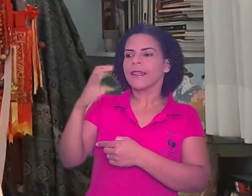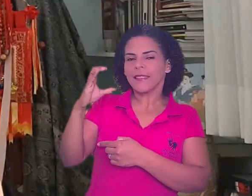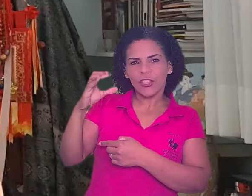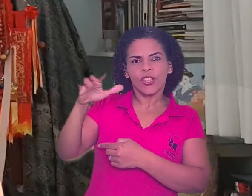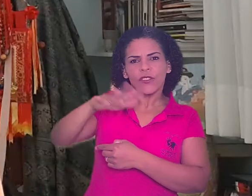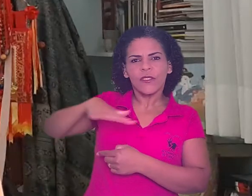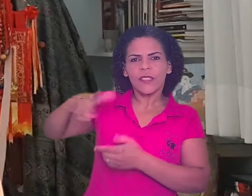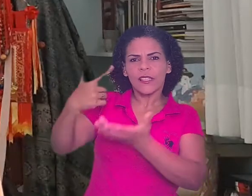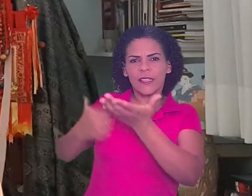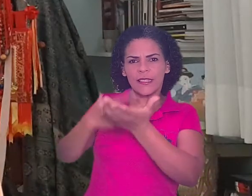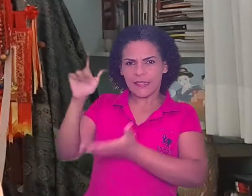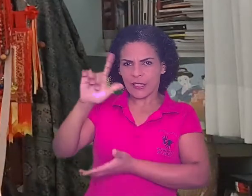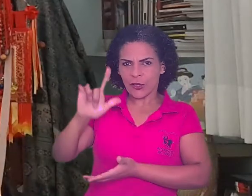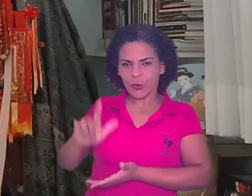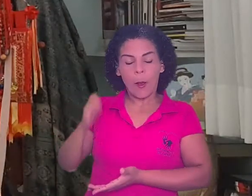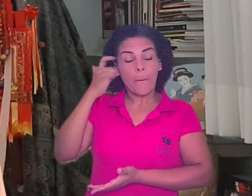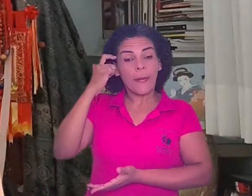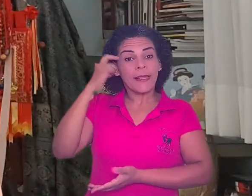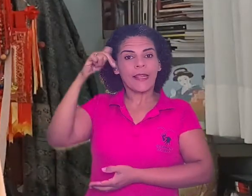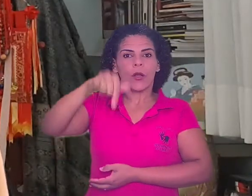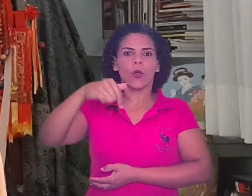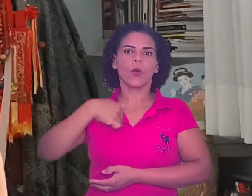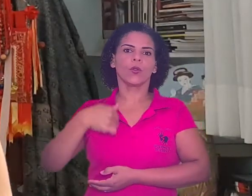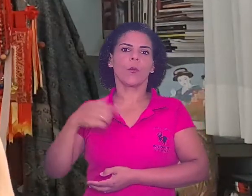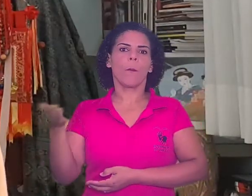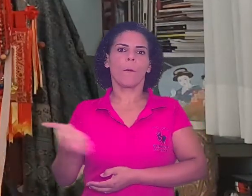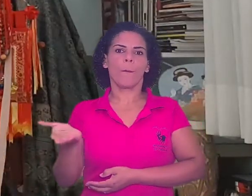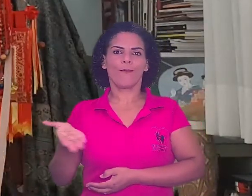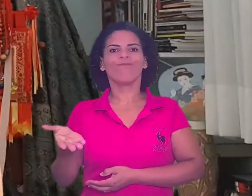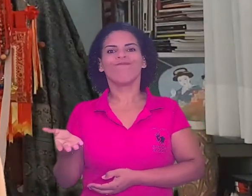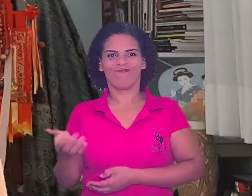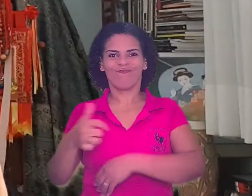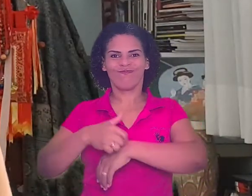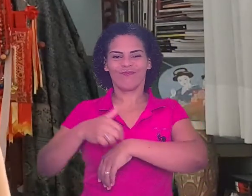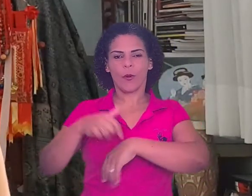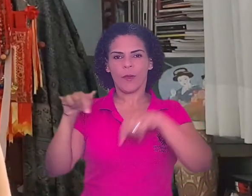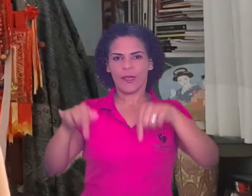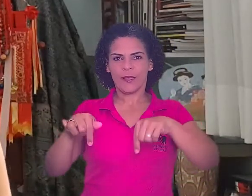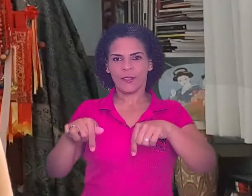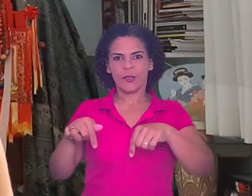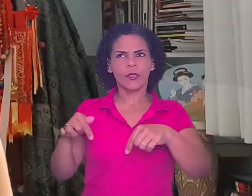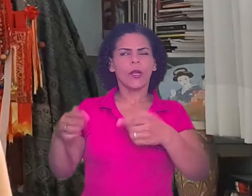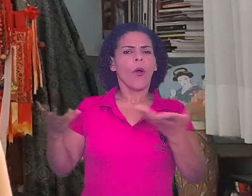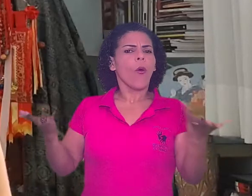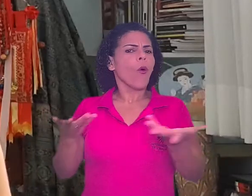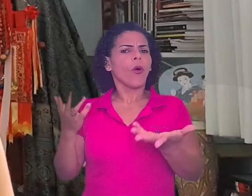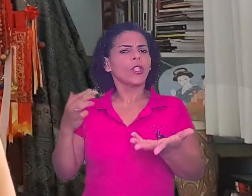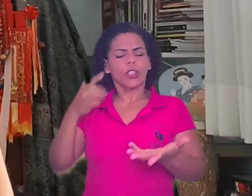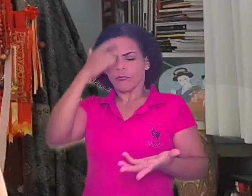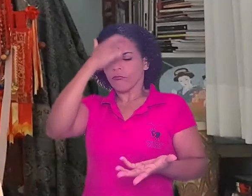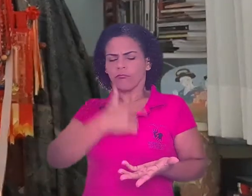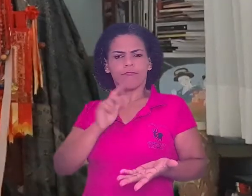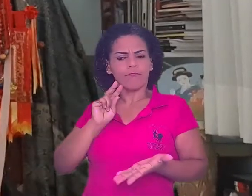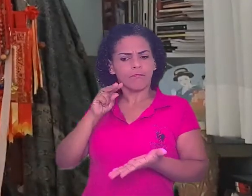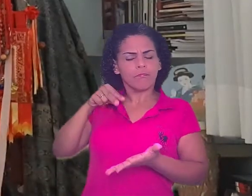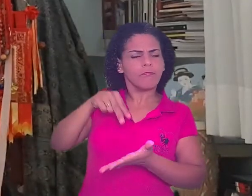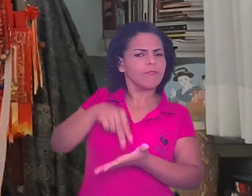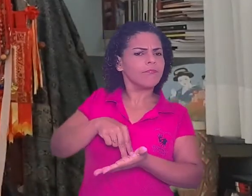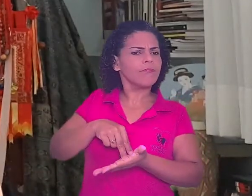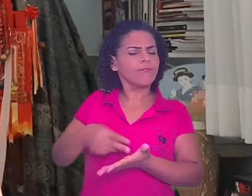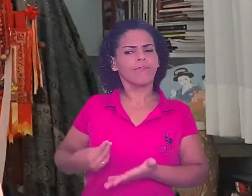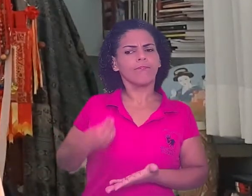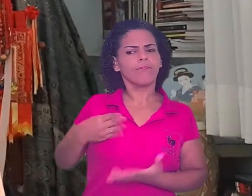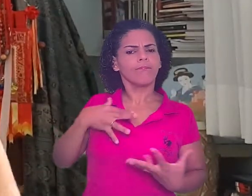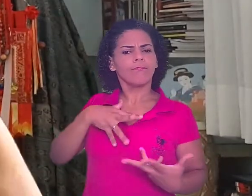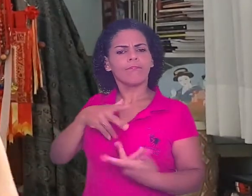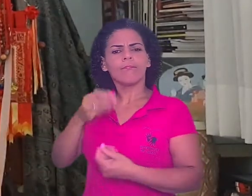para a gente pensar o nosso momento. Né, a sua contemporaneidade e como você se coloca no mundo